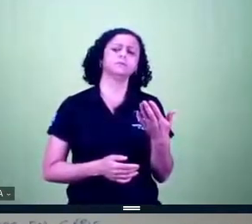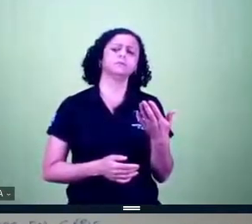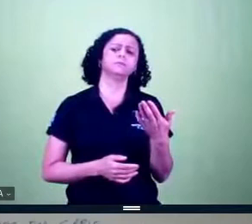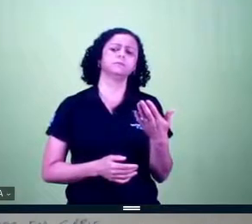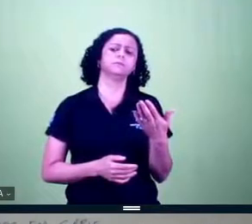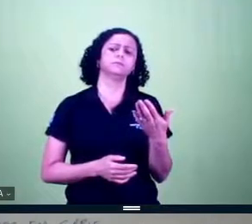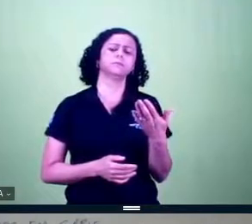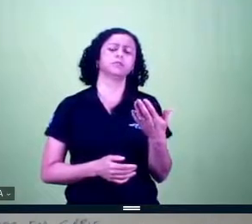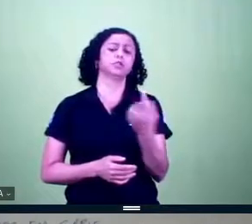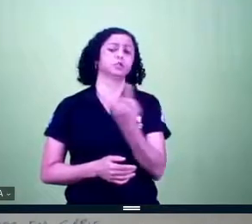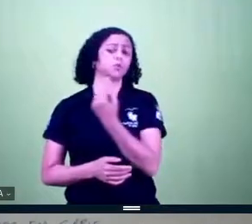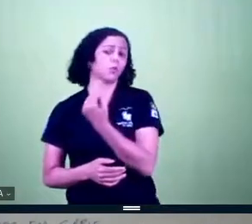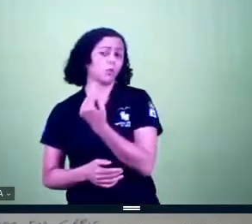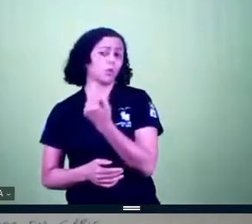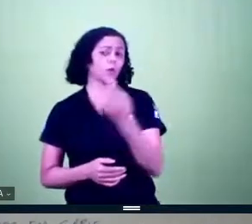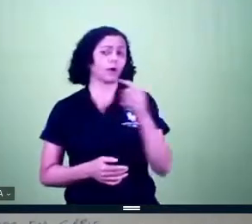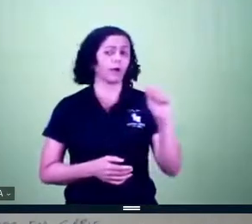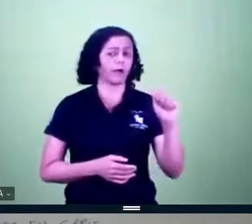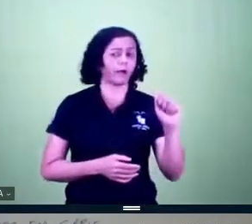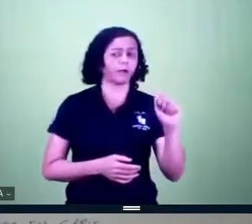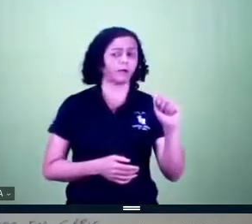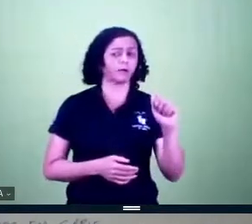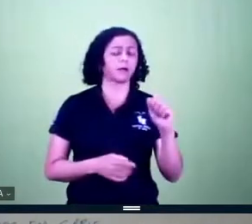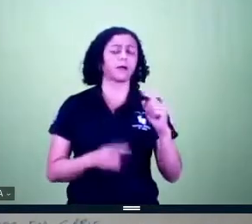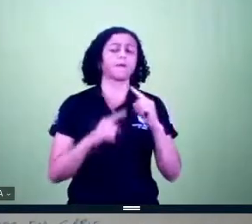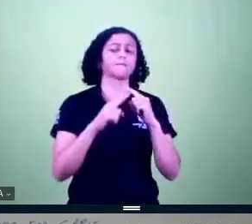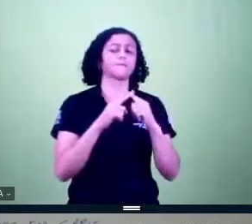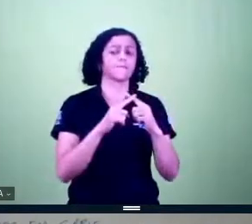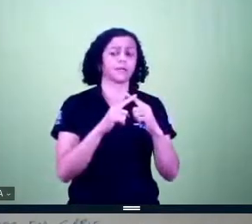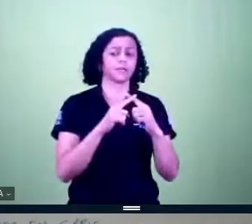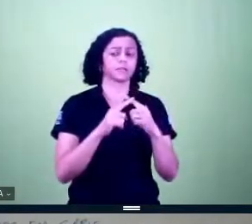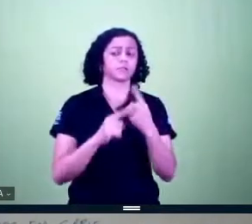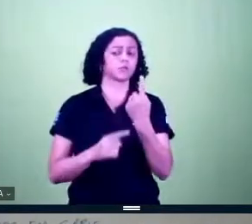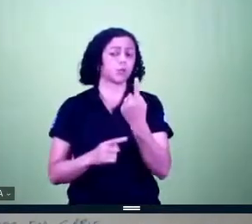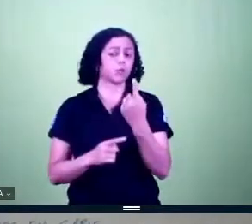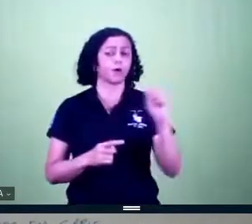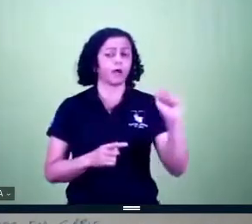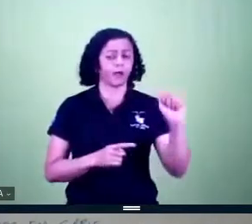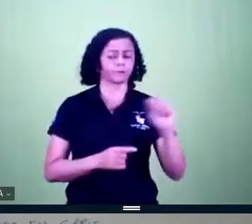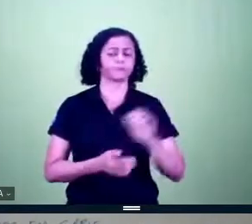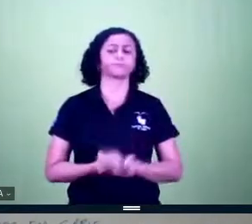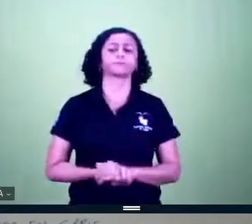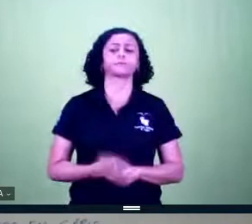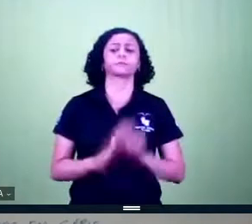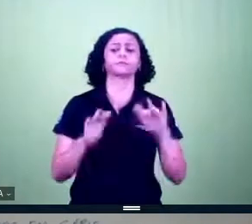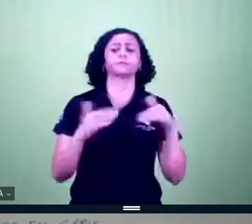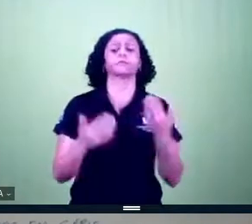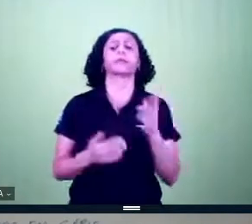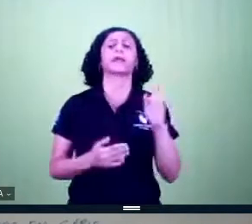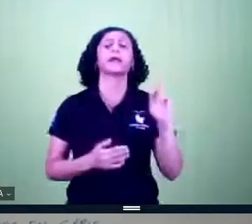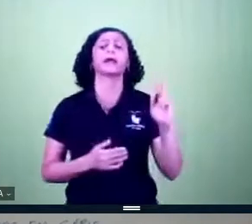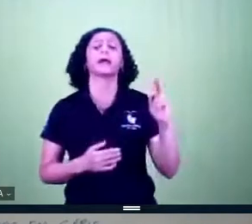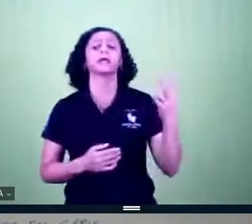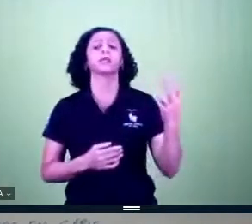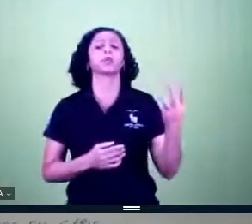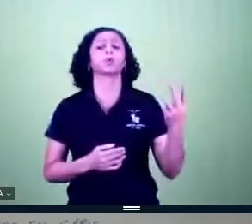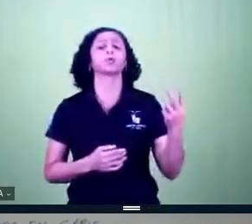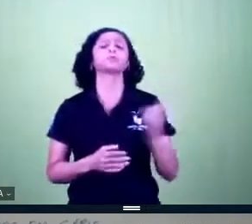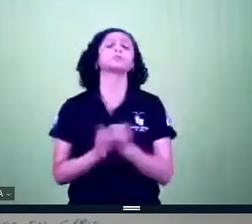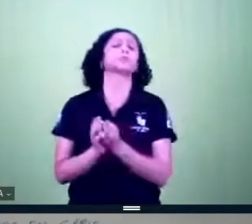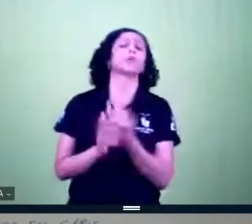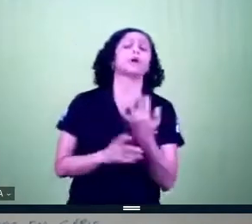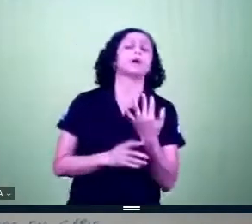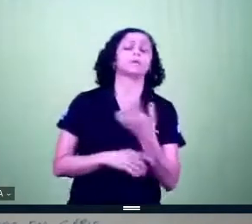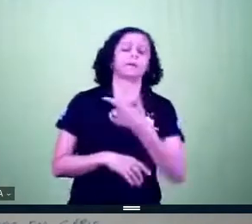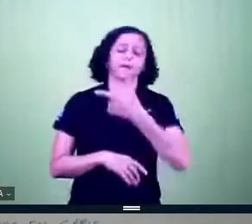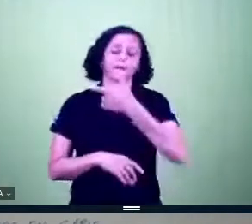de 1 ampere aqui. Vale vezes 1 ampere. Quanto que vale o meu R2? 20